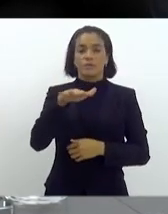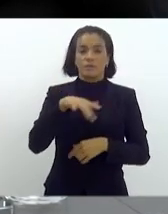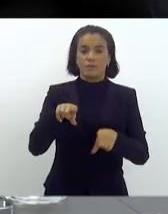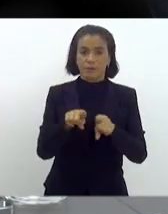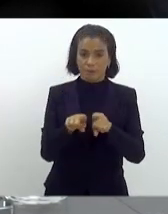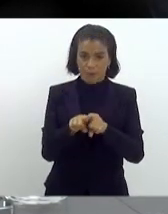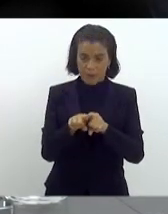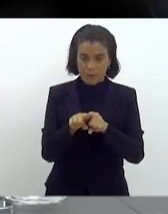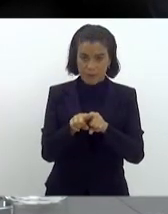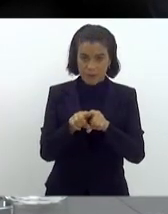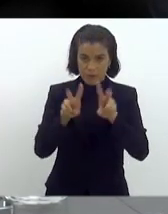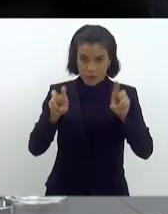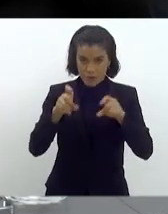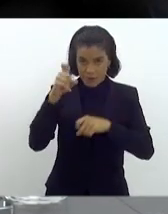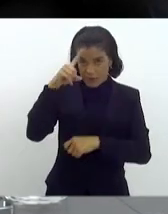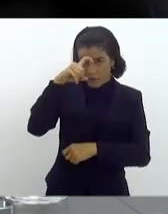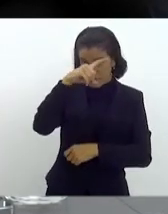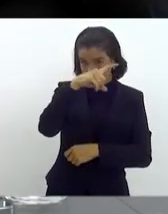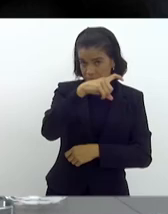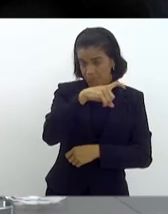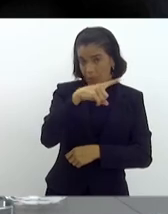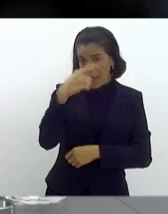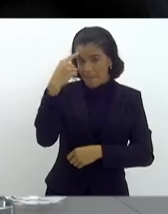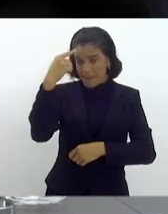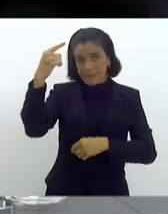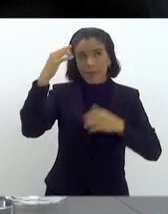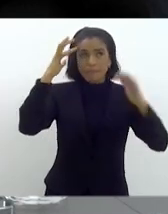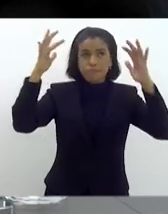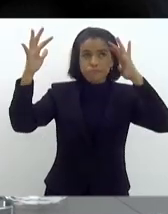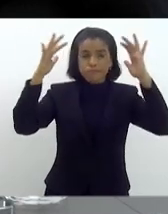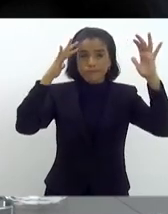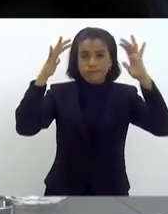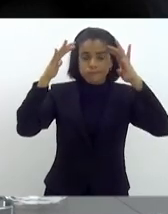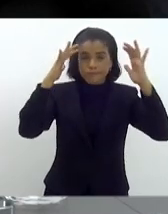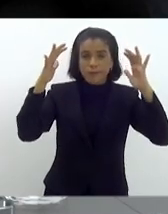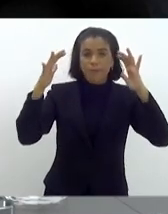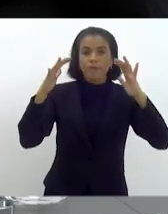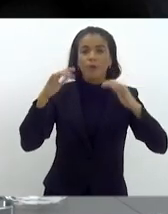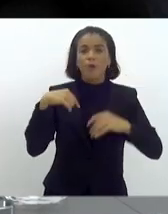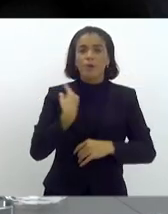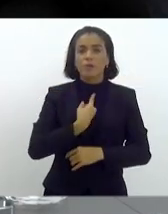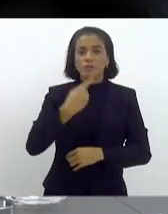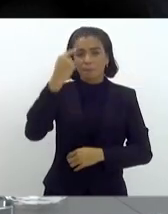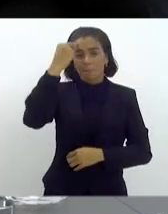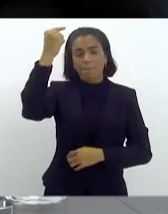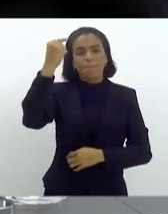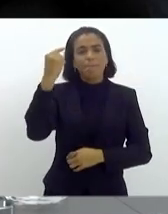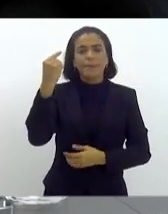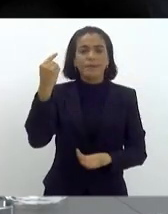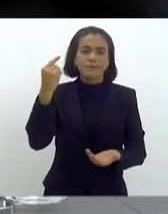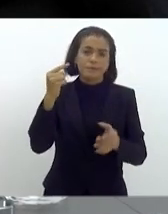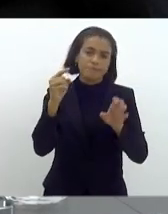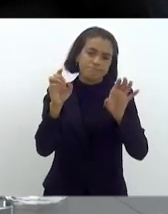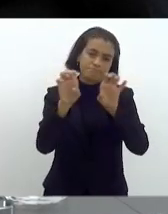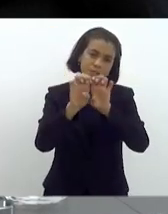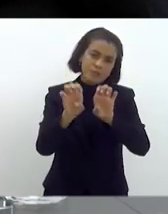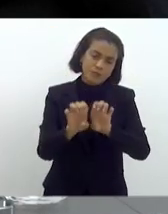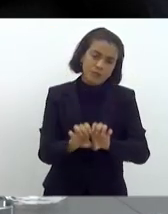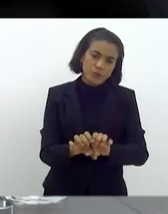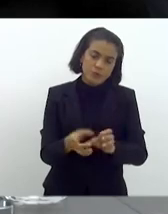enquanto dificuldade pensar né já numa construção quando a gente pensa na própria estruturação